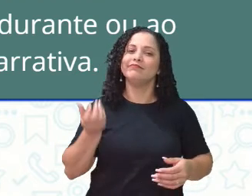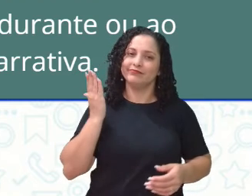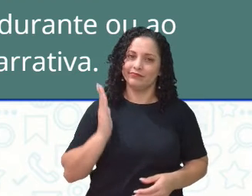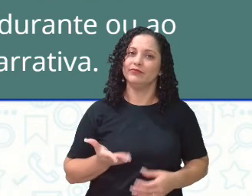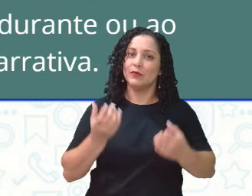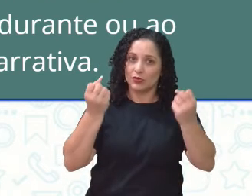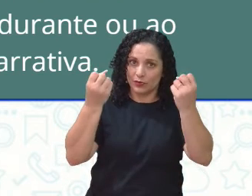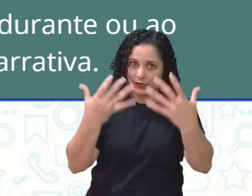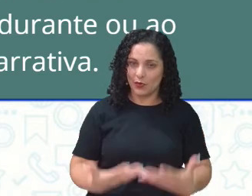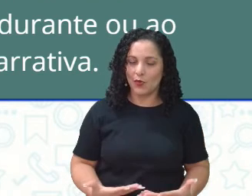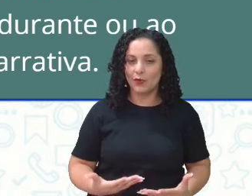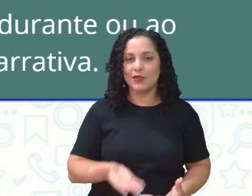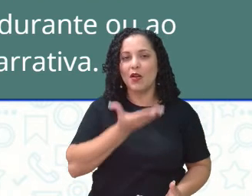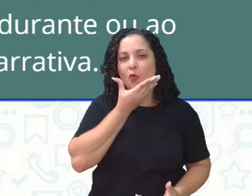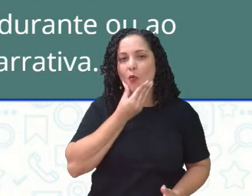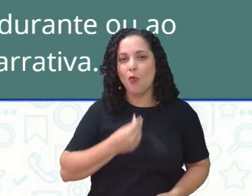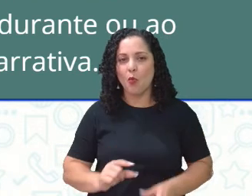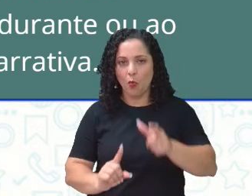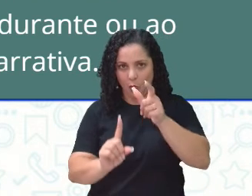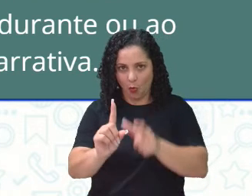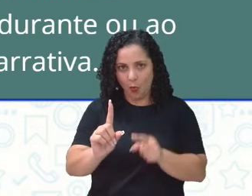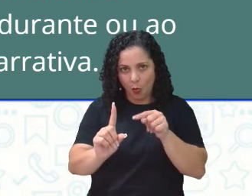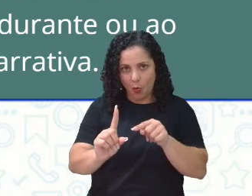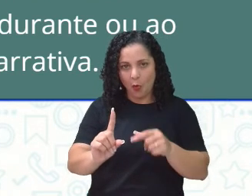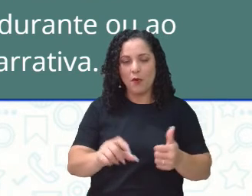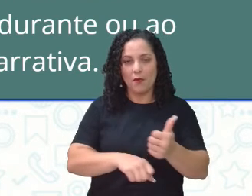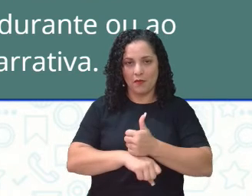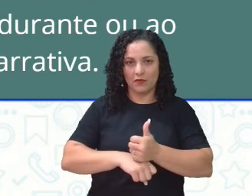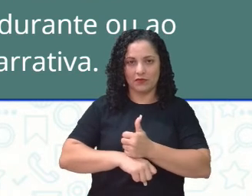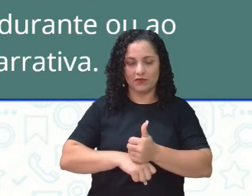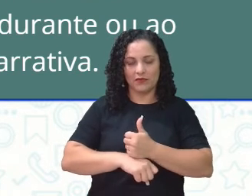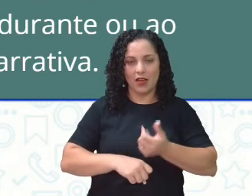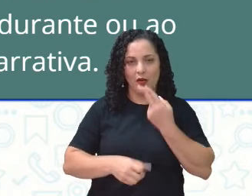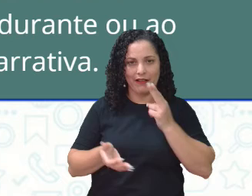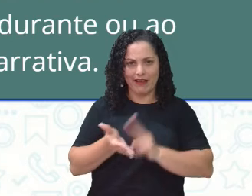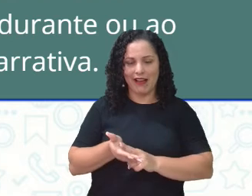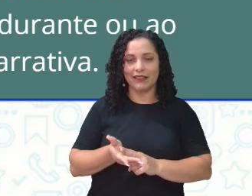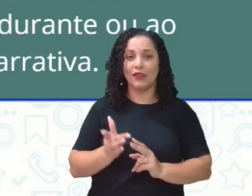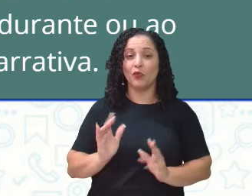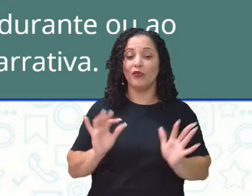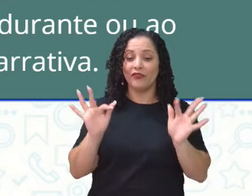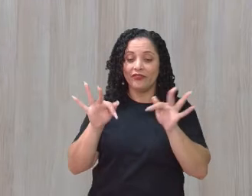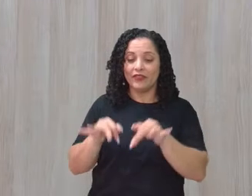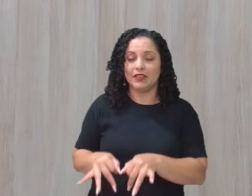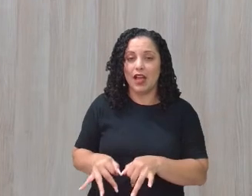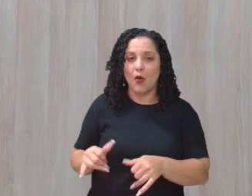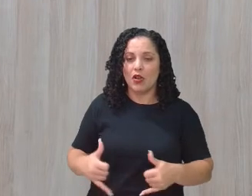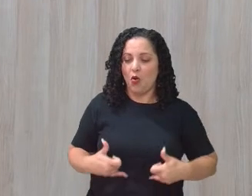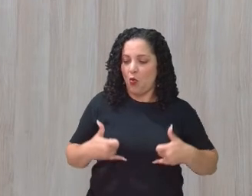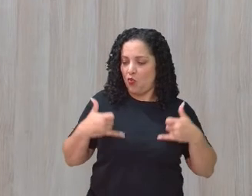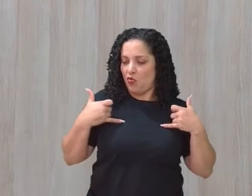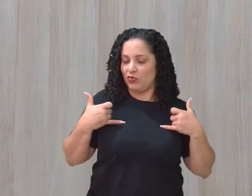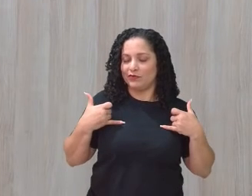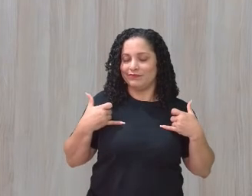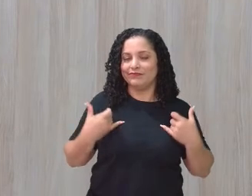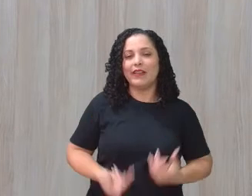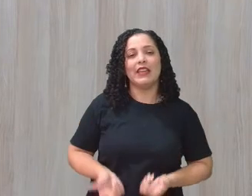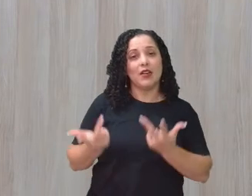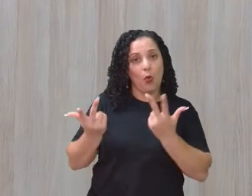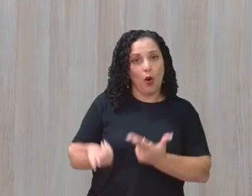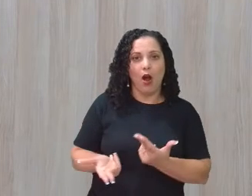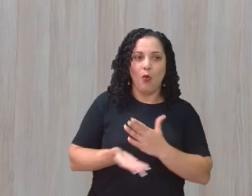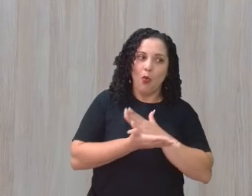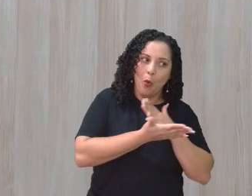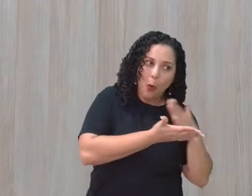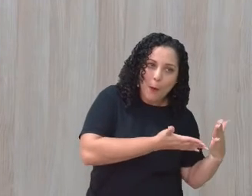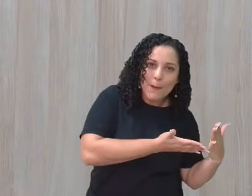O fato de que o carteiro tenha ficado orgulhoso no final da narrativa não surpreende ninguém, porque era assim que ele se comportava no começo. E